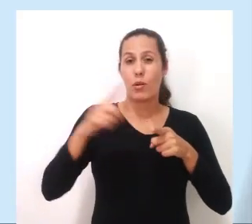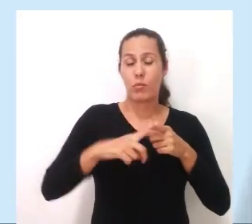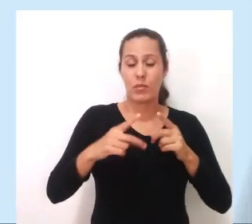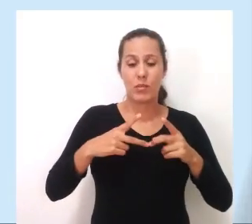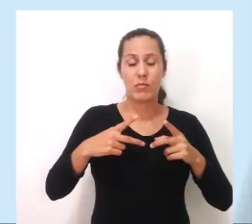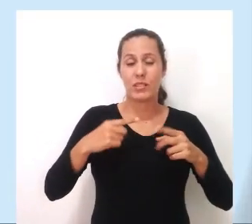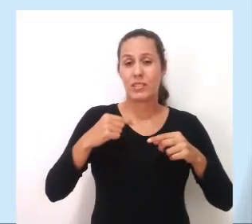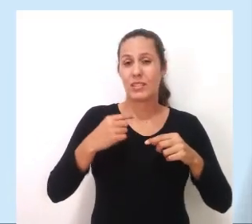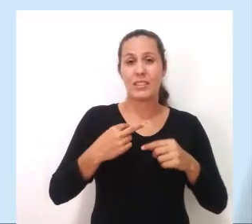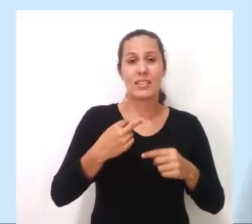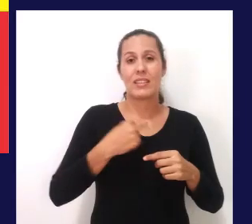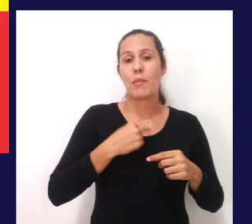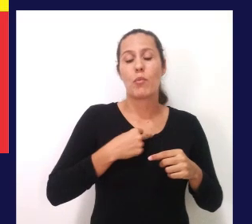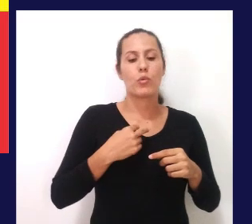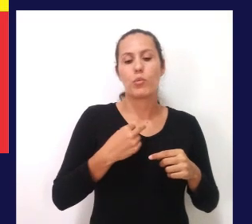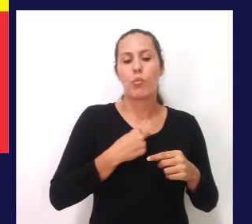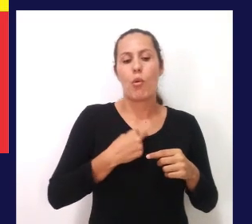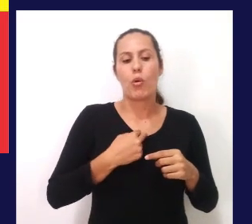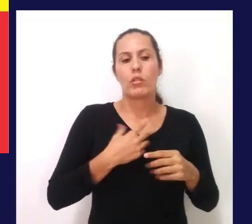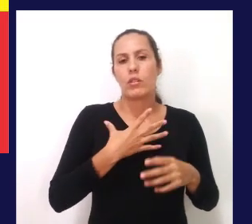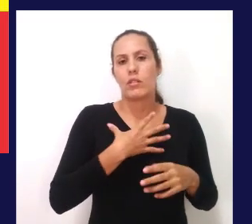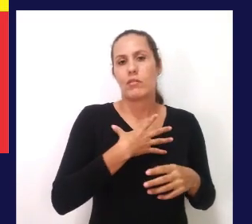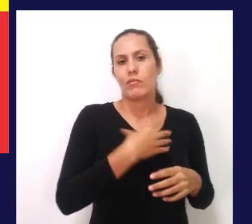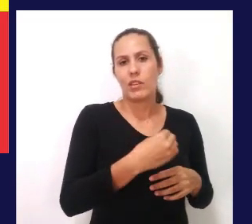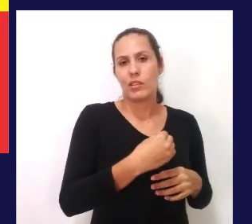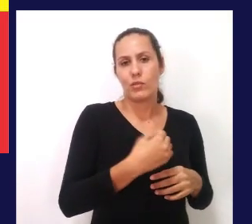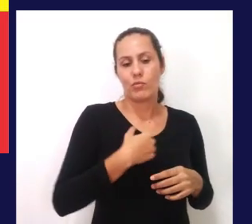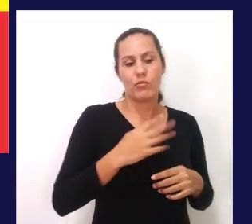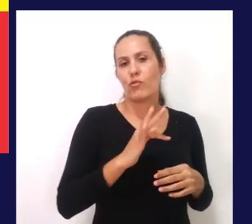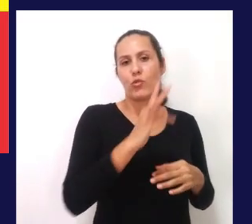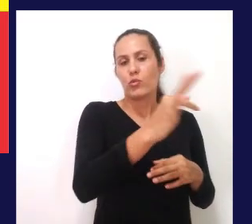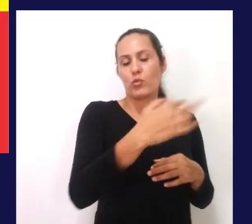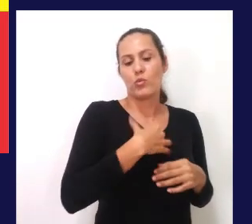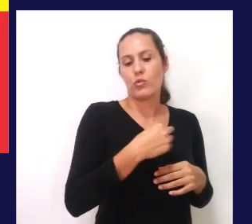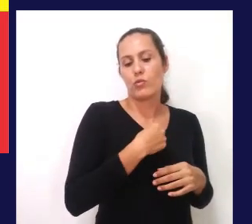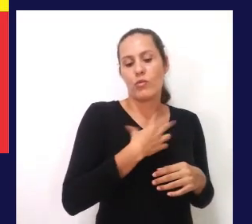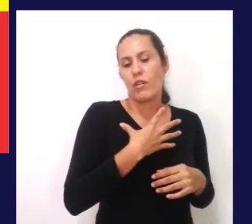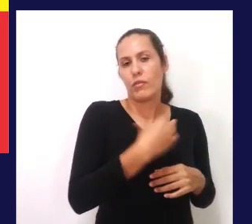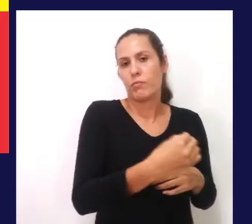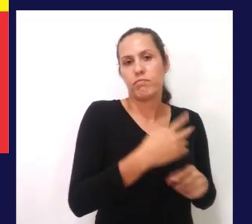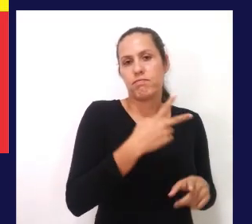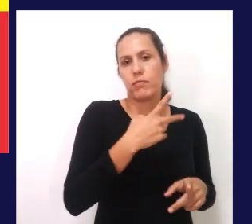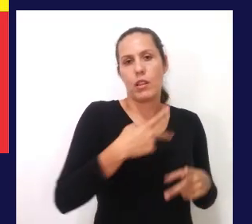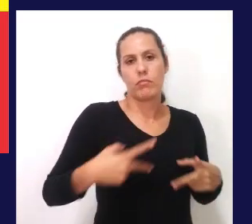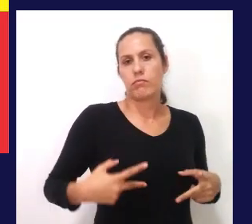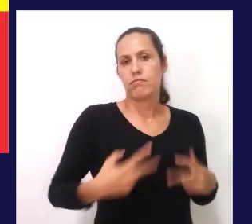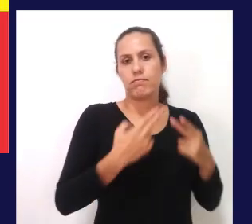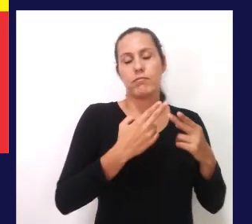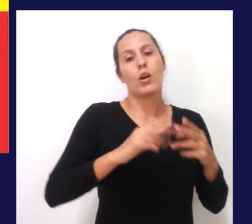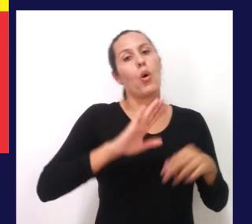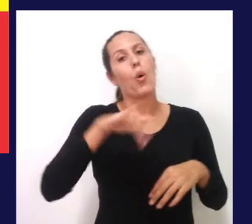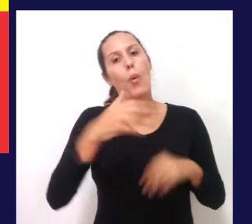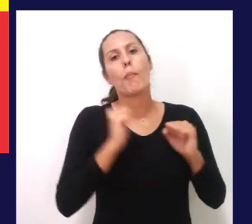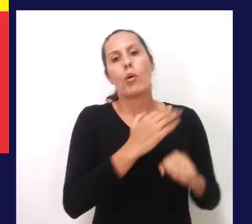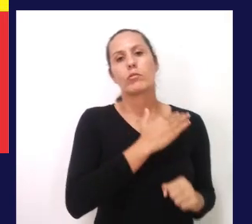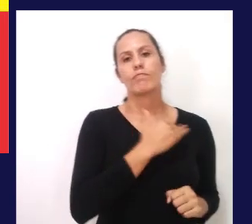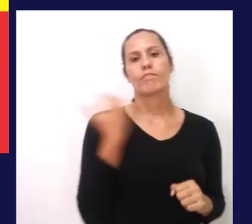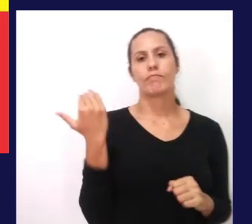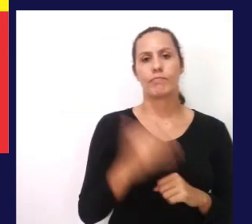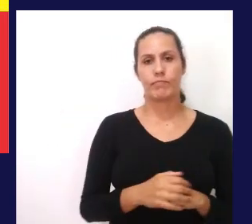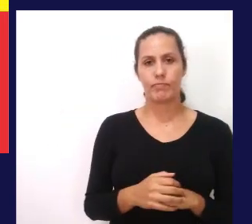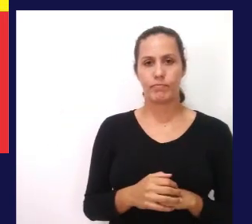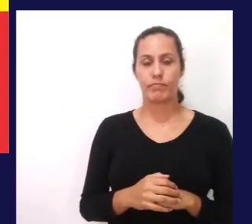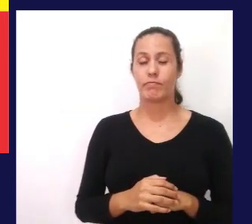mais ter filhos, ou se não, até a morte. Então, do ponto de vista psicológico,